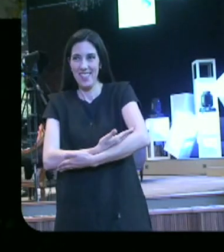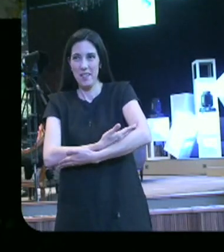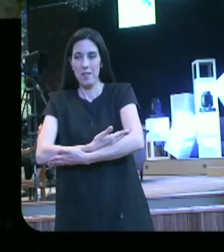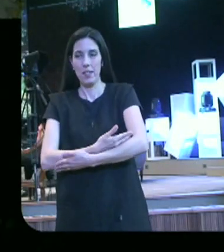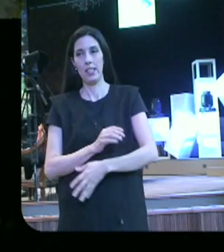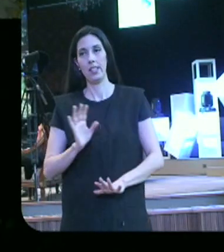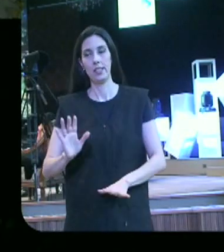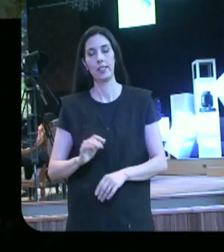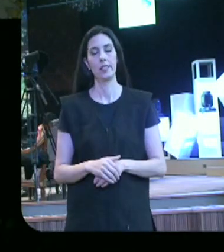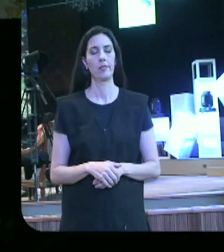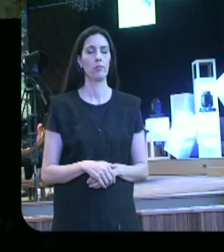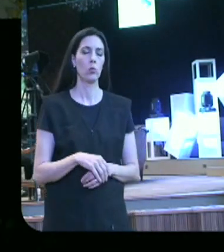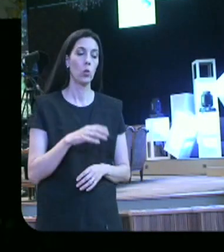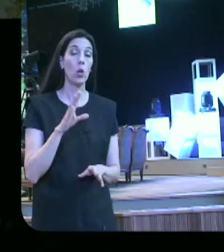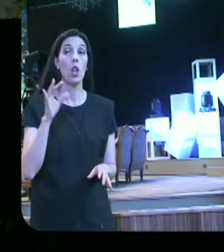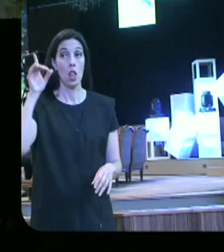olha,